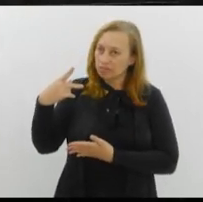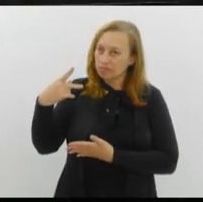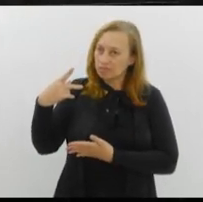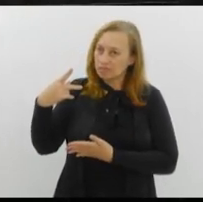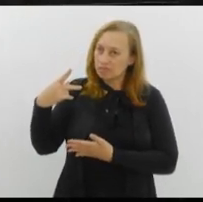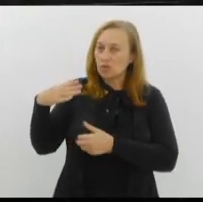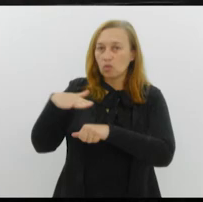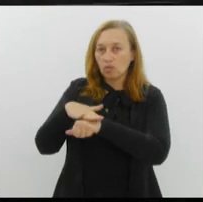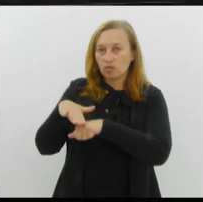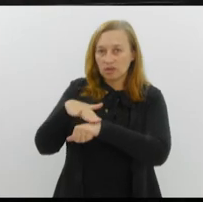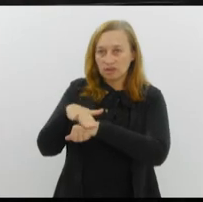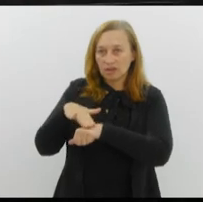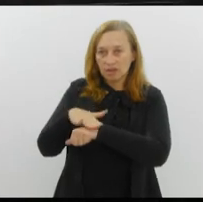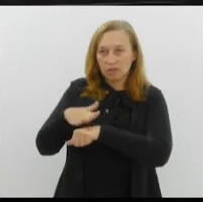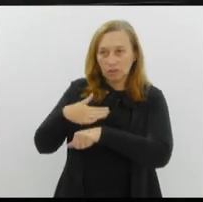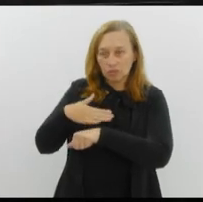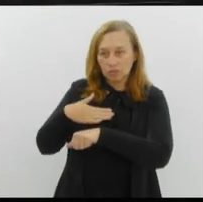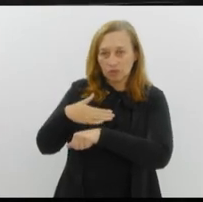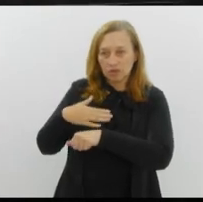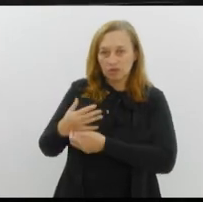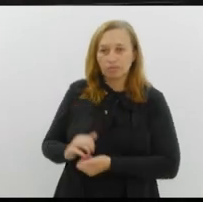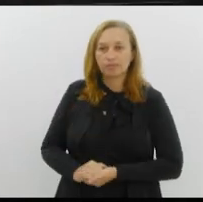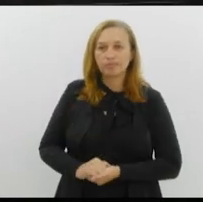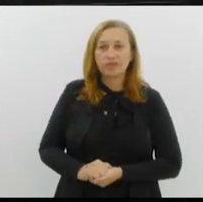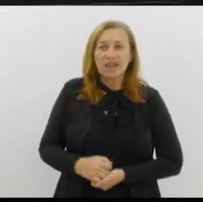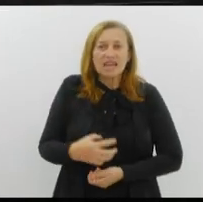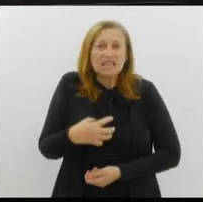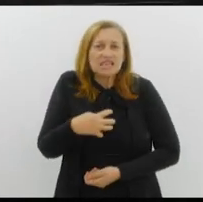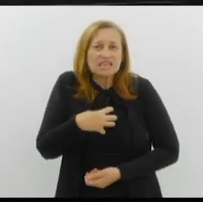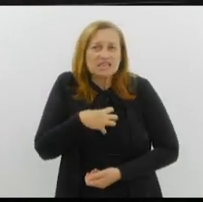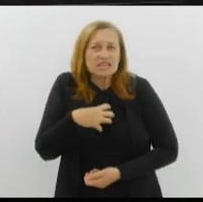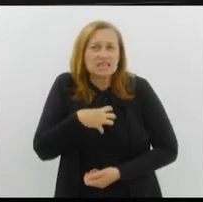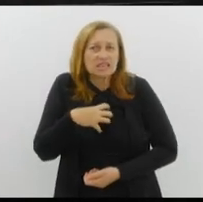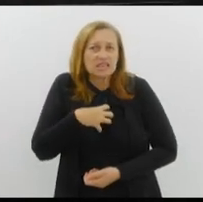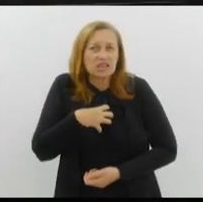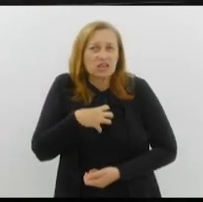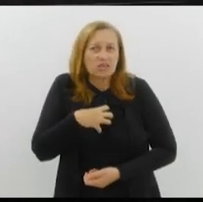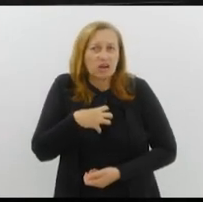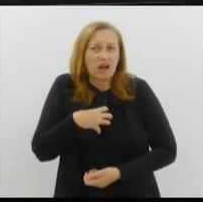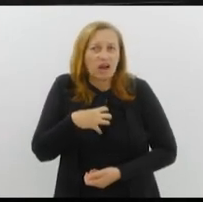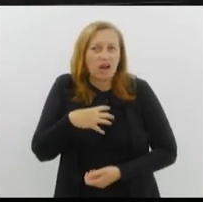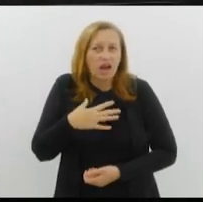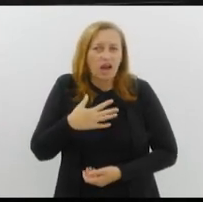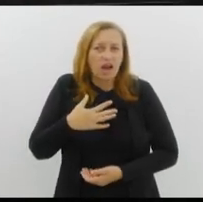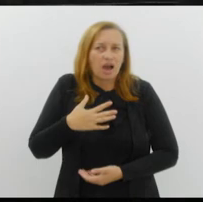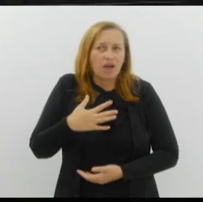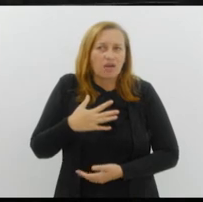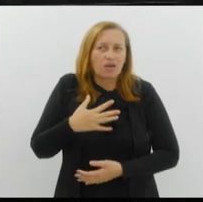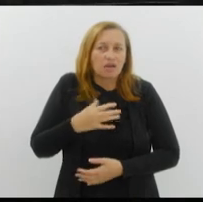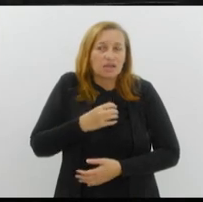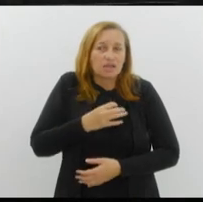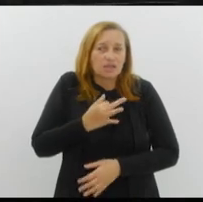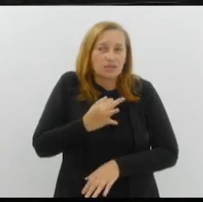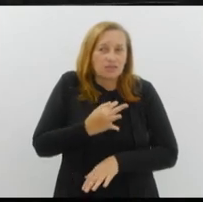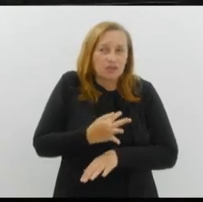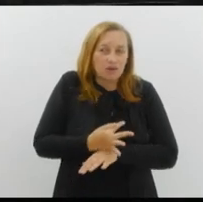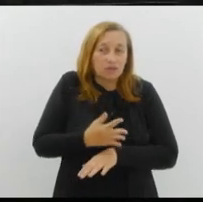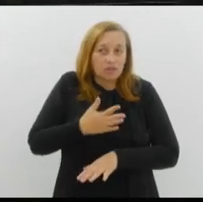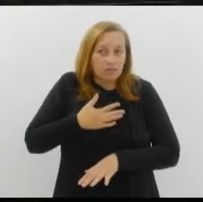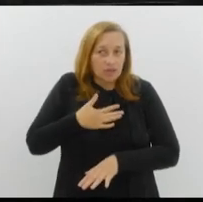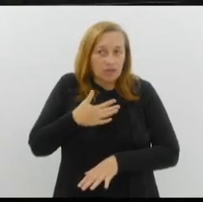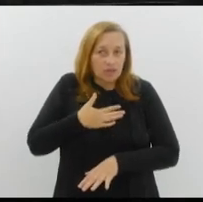que sentiram a minha ausência no dia de ontem, quer seja no